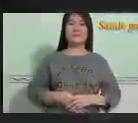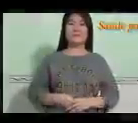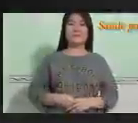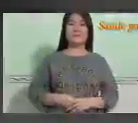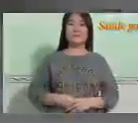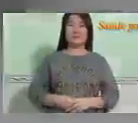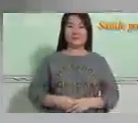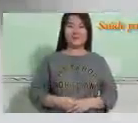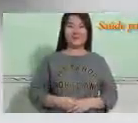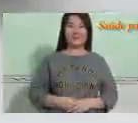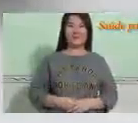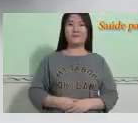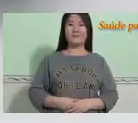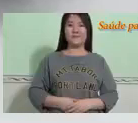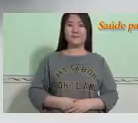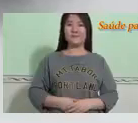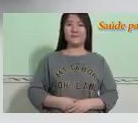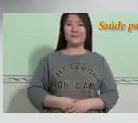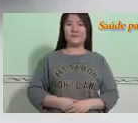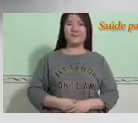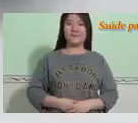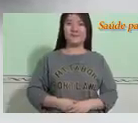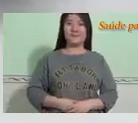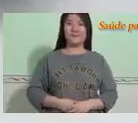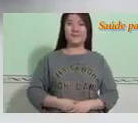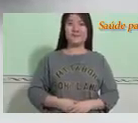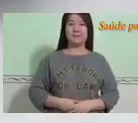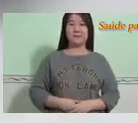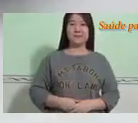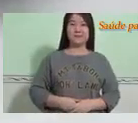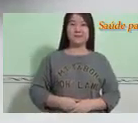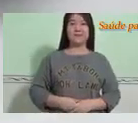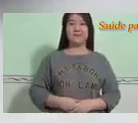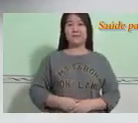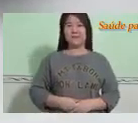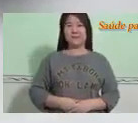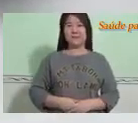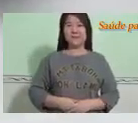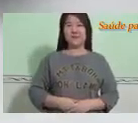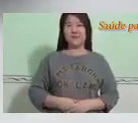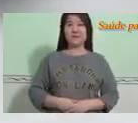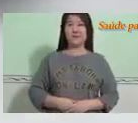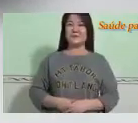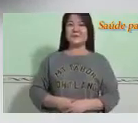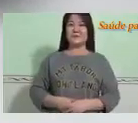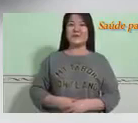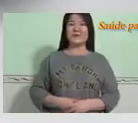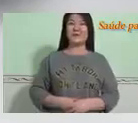técnica corretamente, manuseando o aparelho de forma adequada e utilizando as quantidades de gel necessárias.